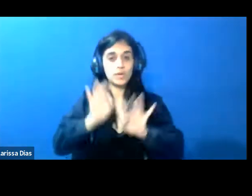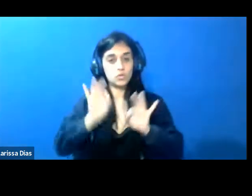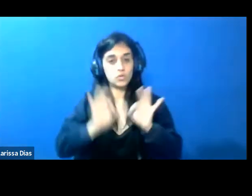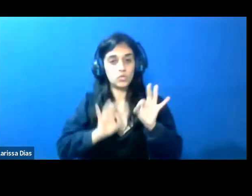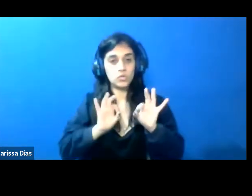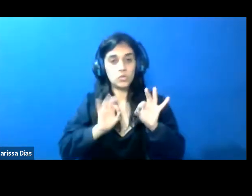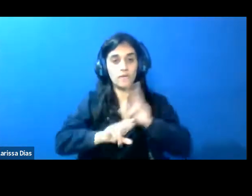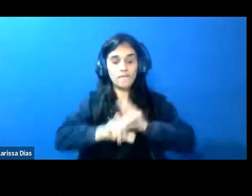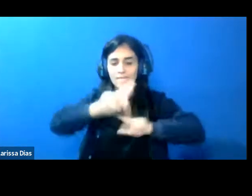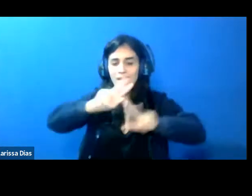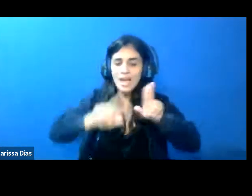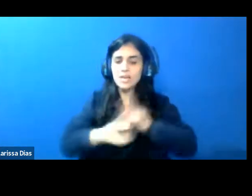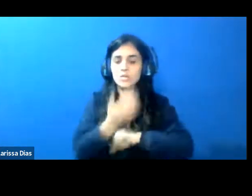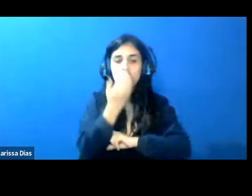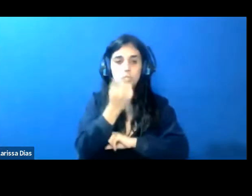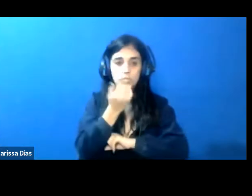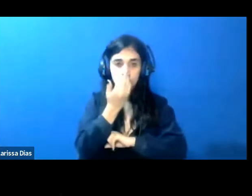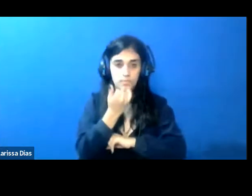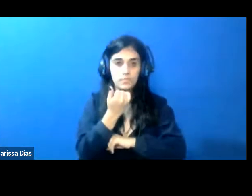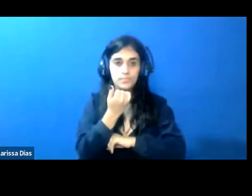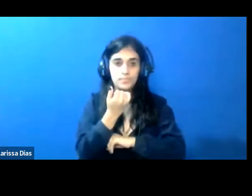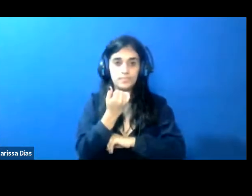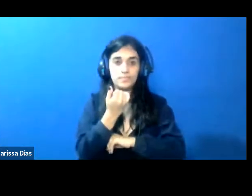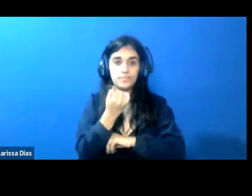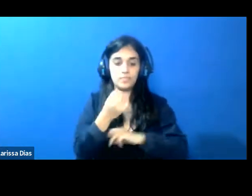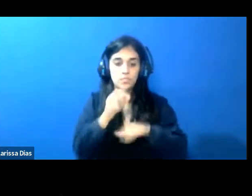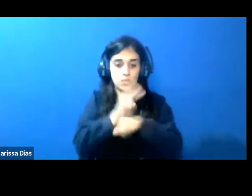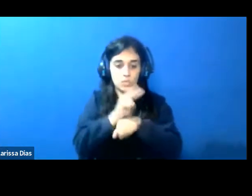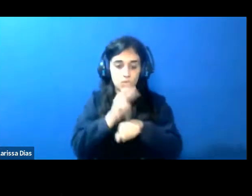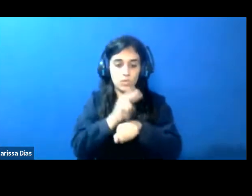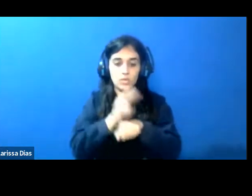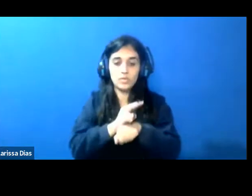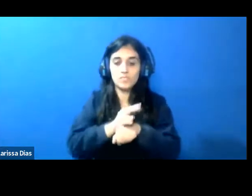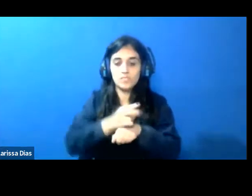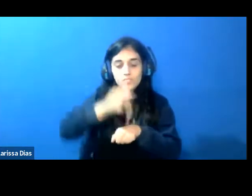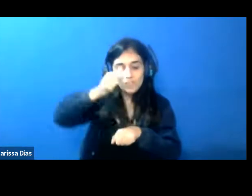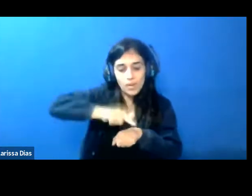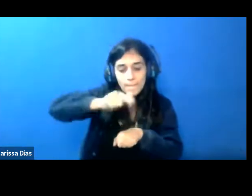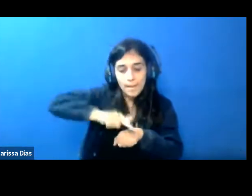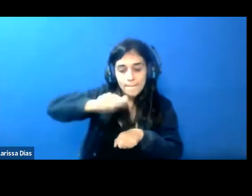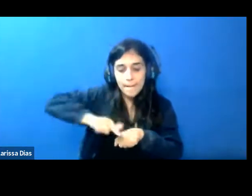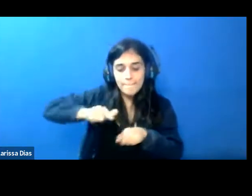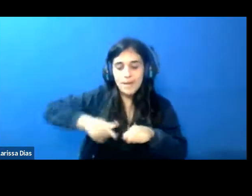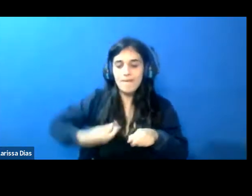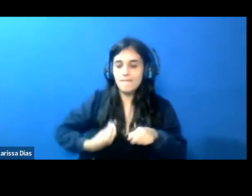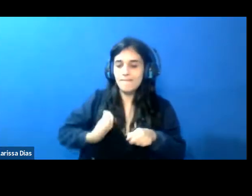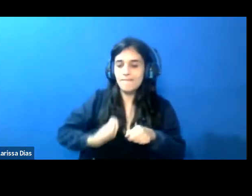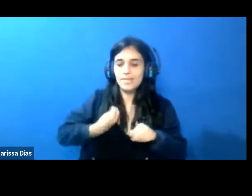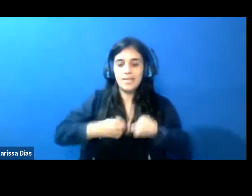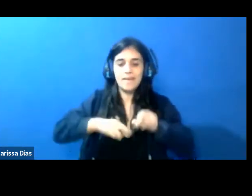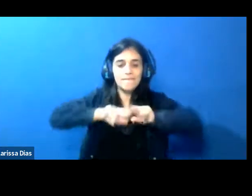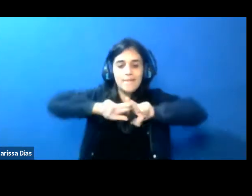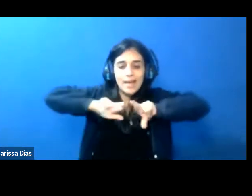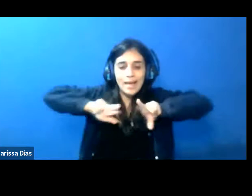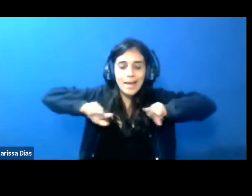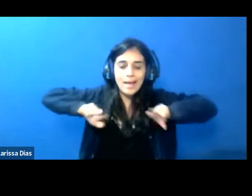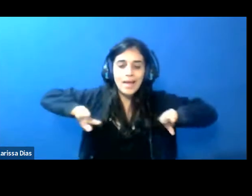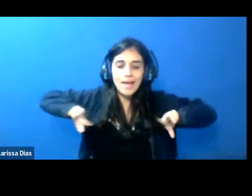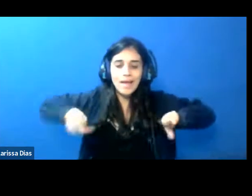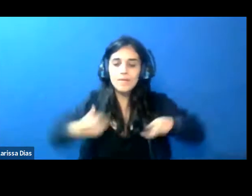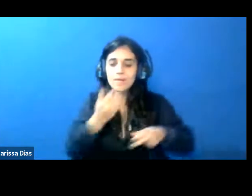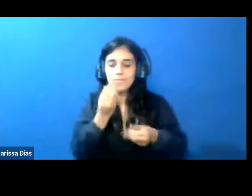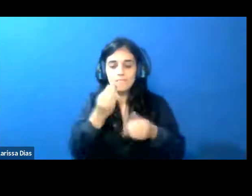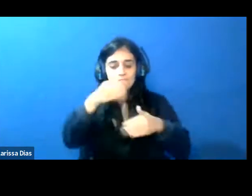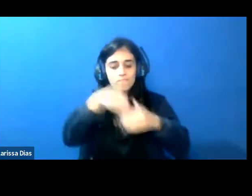muita comida. Estamos produzindo, plantando, diversificando as nossas propriedades e plantando muita